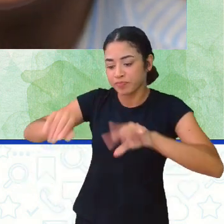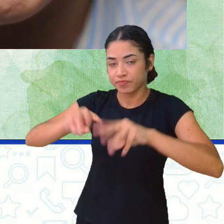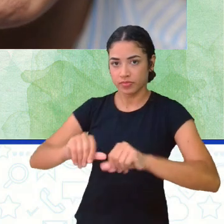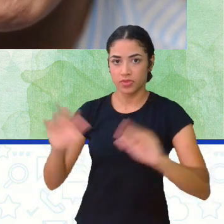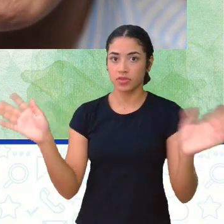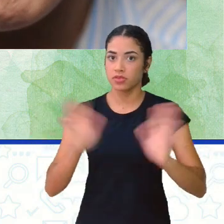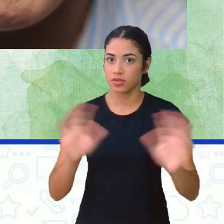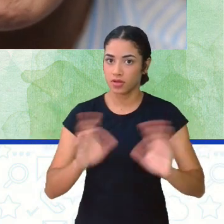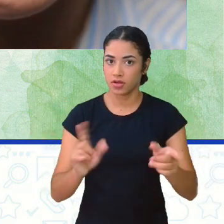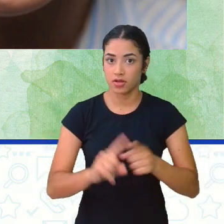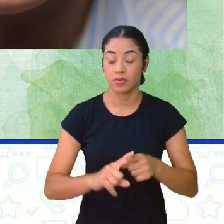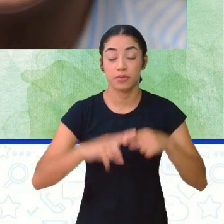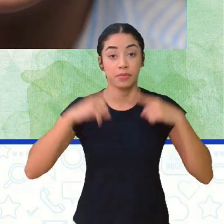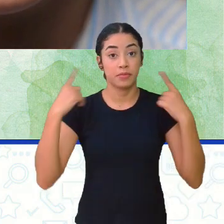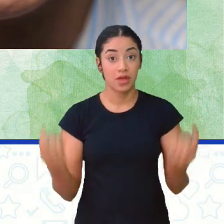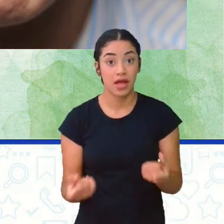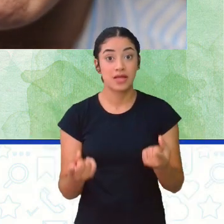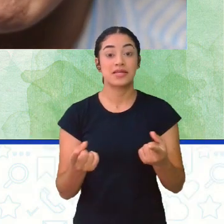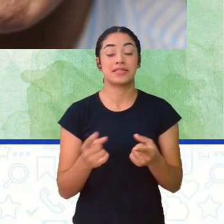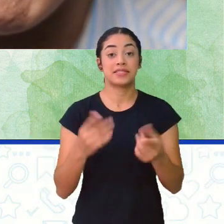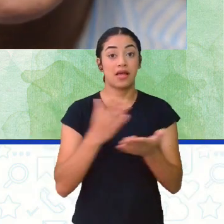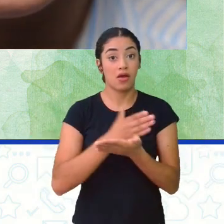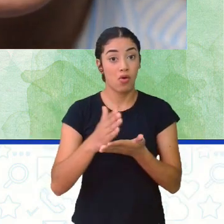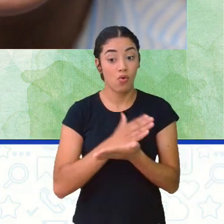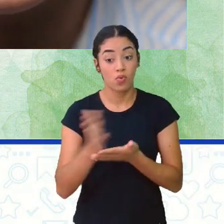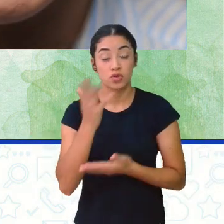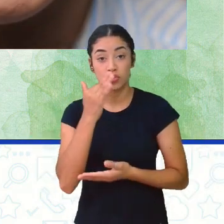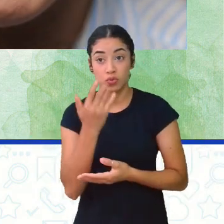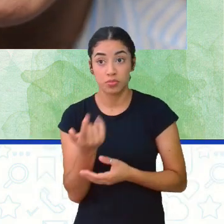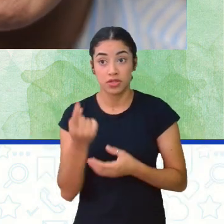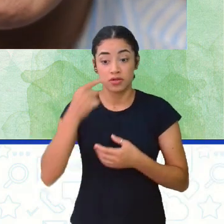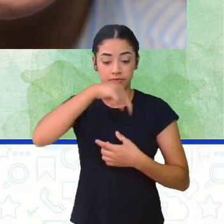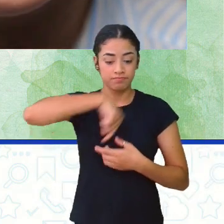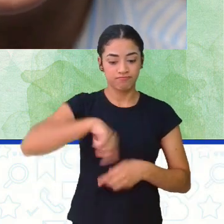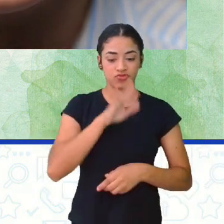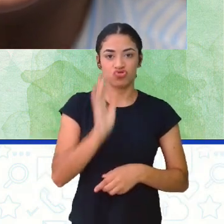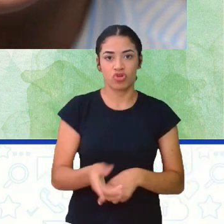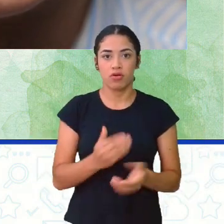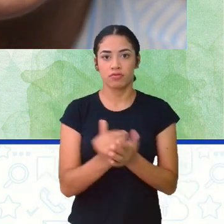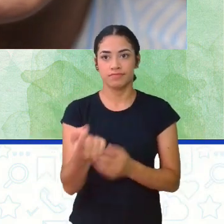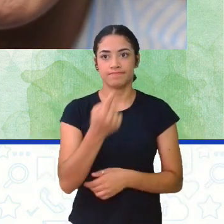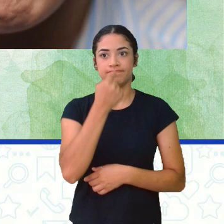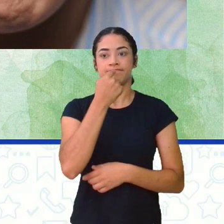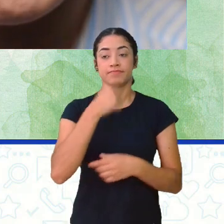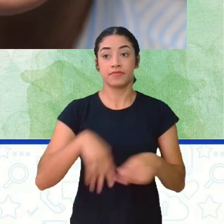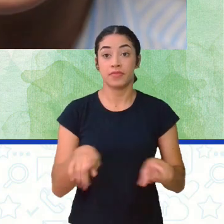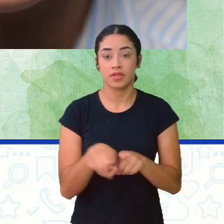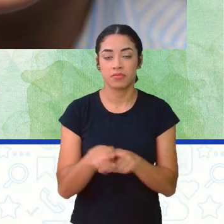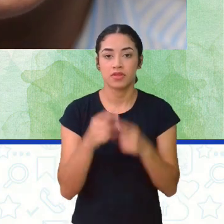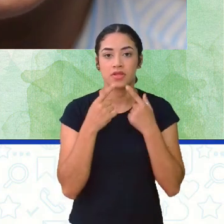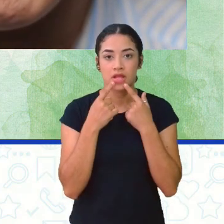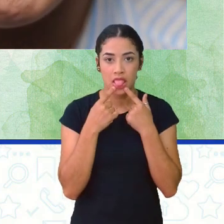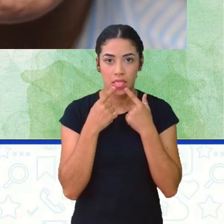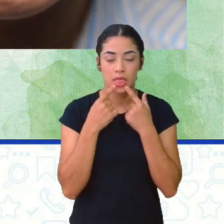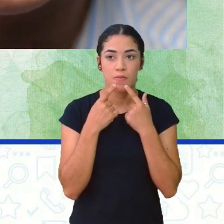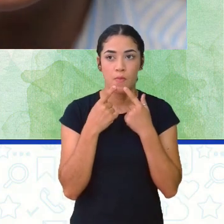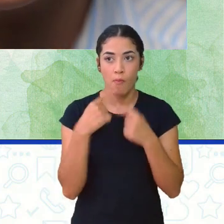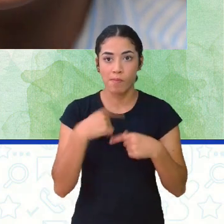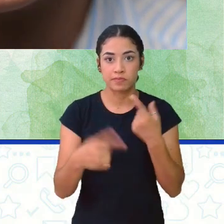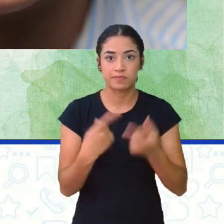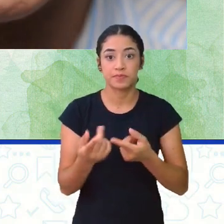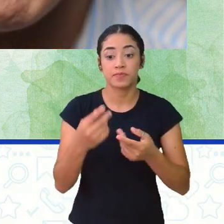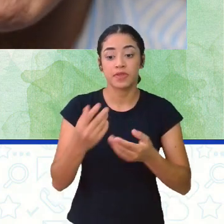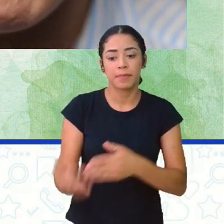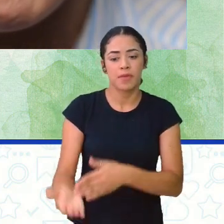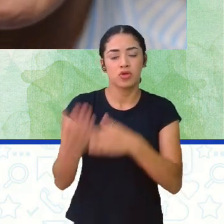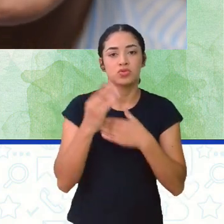já começa na boca. E a questão da língua, que é um verdadeiro tapete, levando o alimento de um lado para o outro. Então, aí o processo